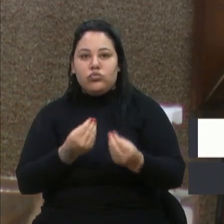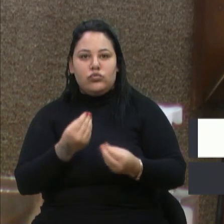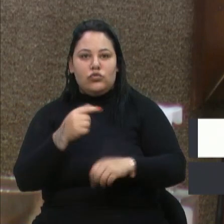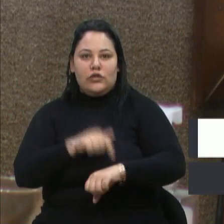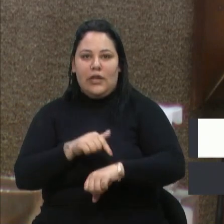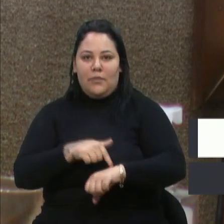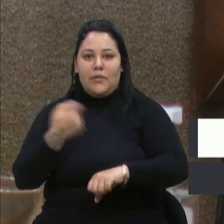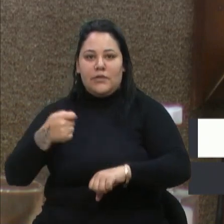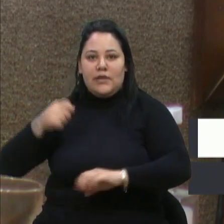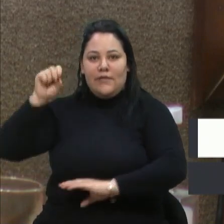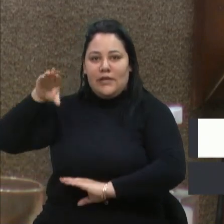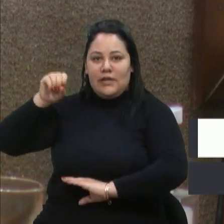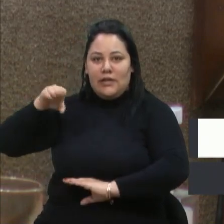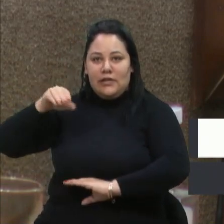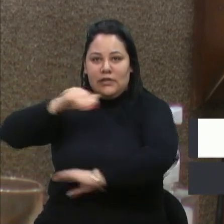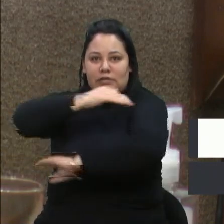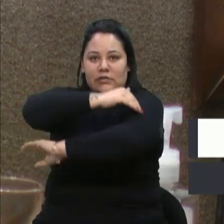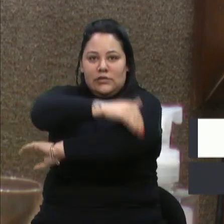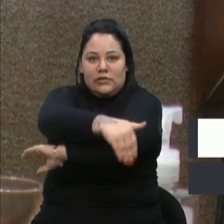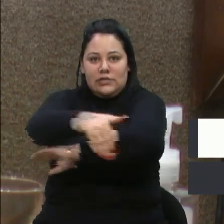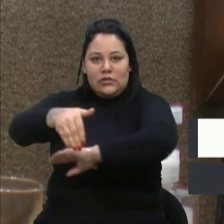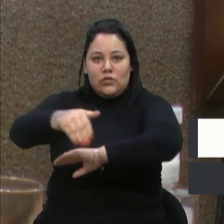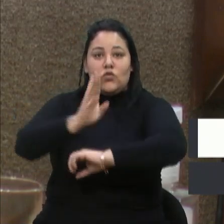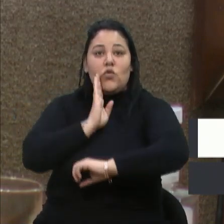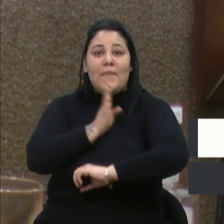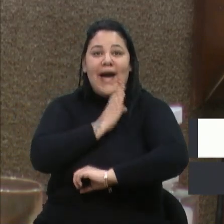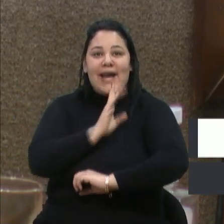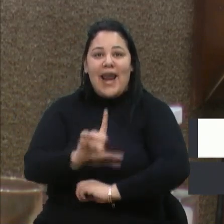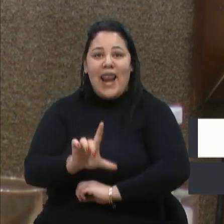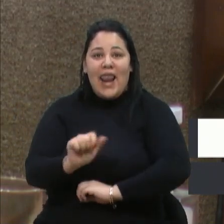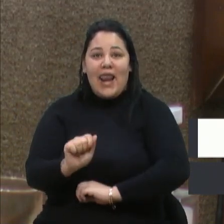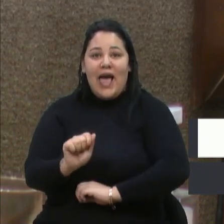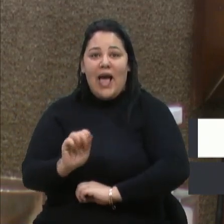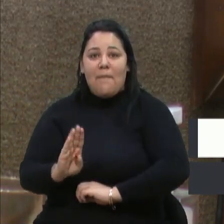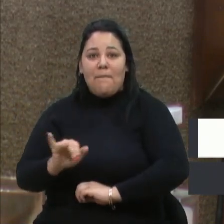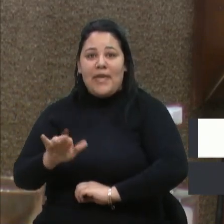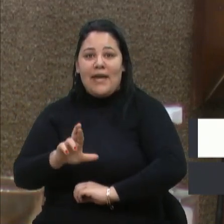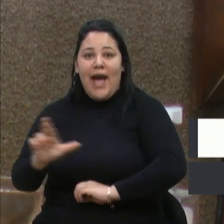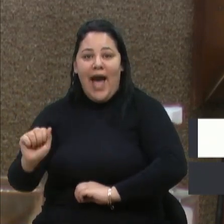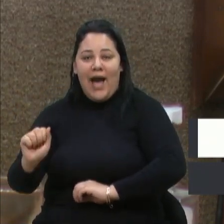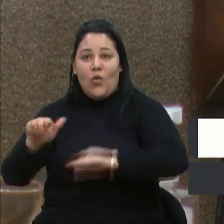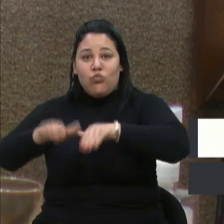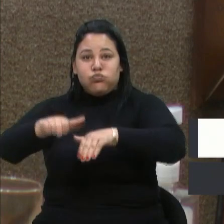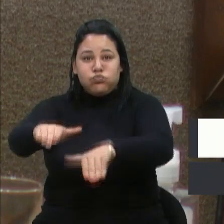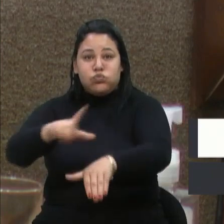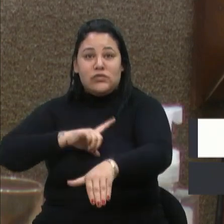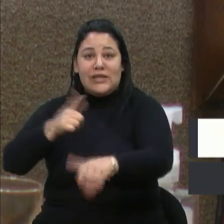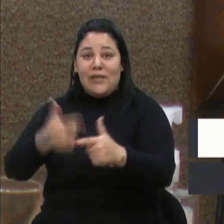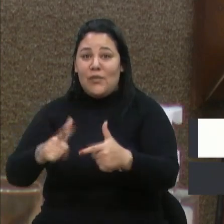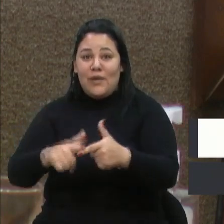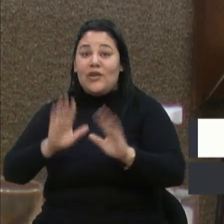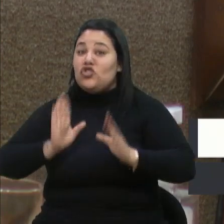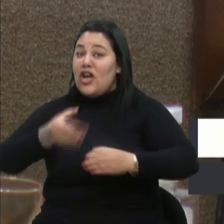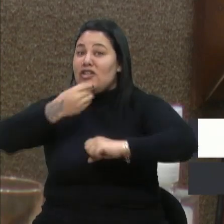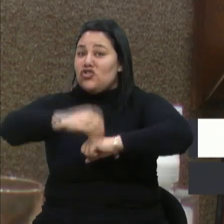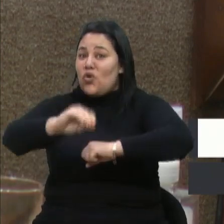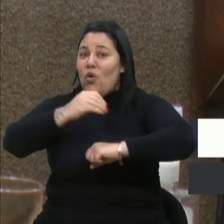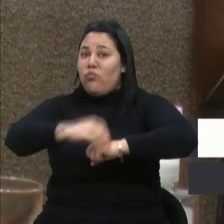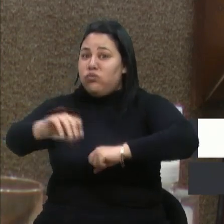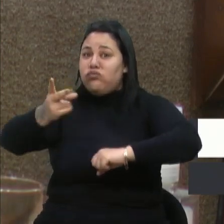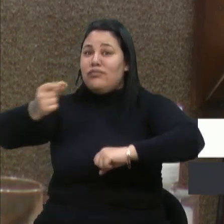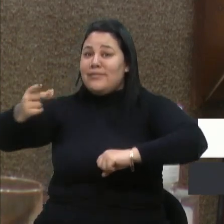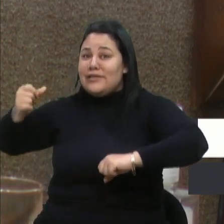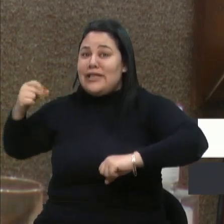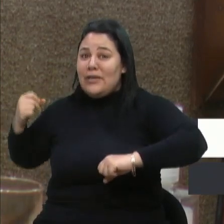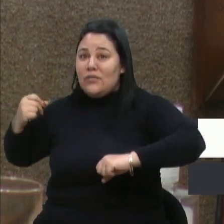sido instalada na esquina do Labirra. É lá onde o trânsito está com problema. Nós fizemos essa indicação há bastante tempo, Só que instalaram